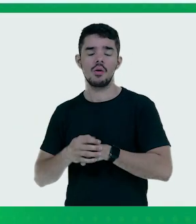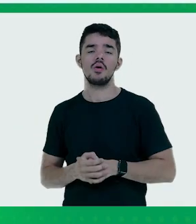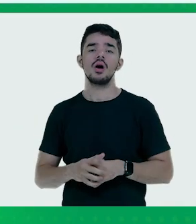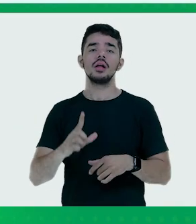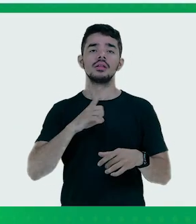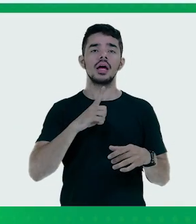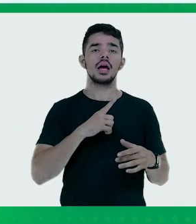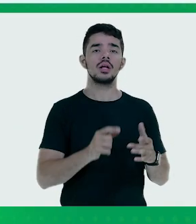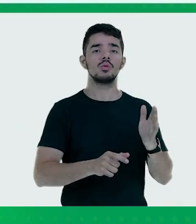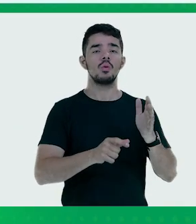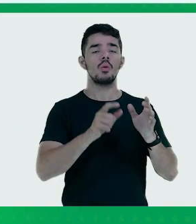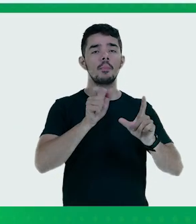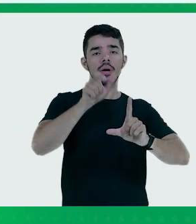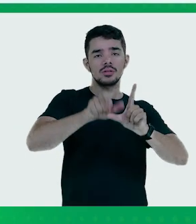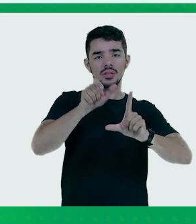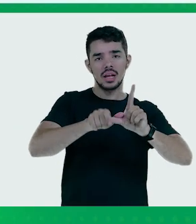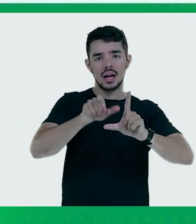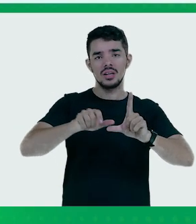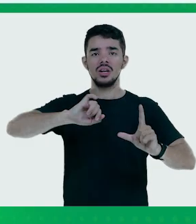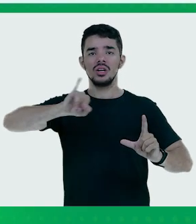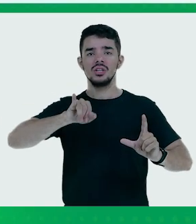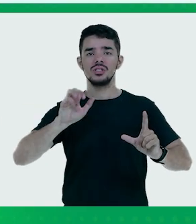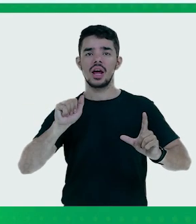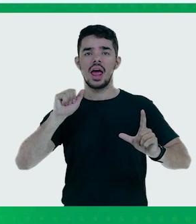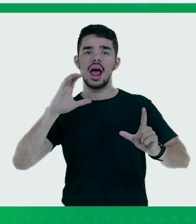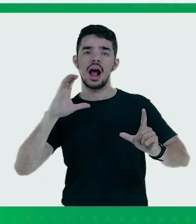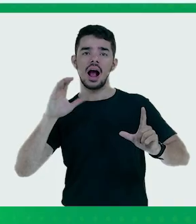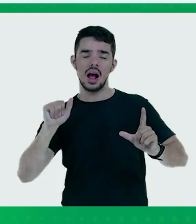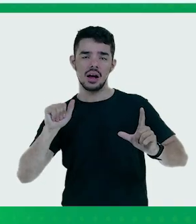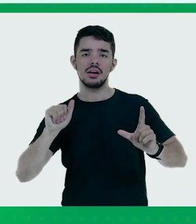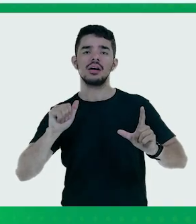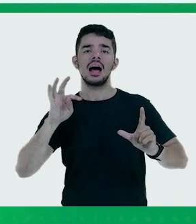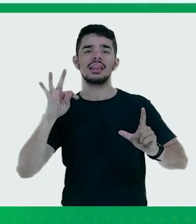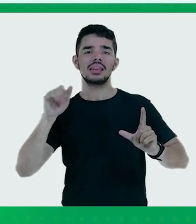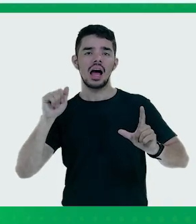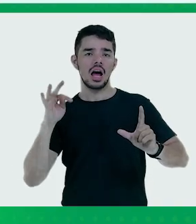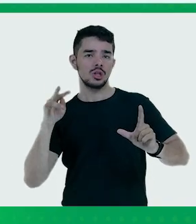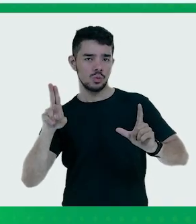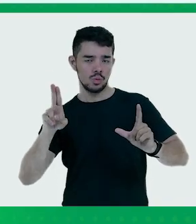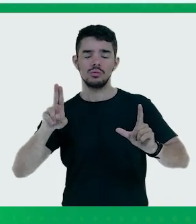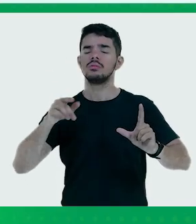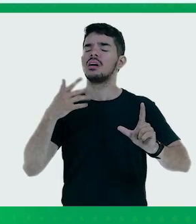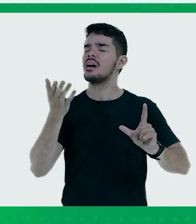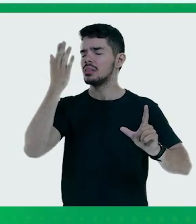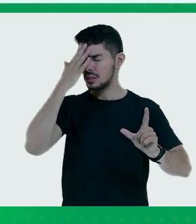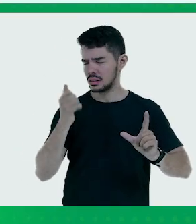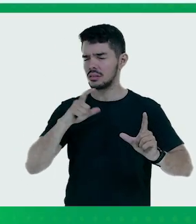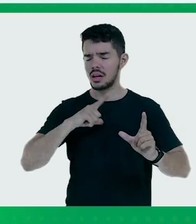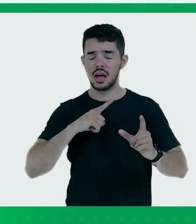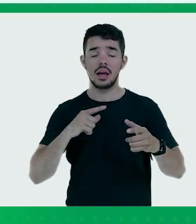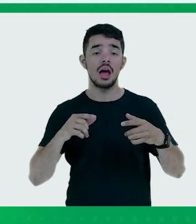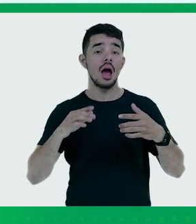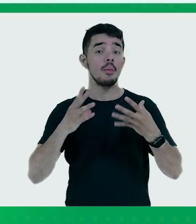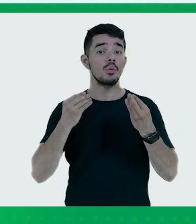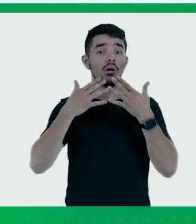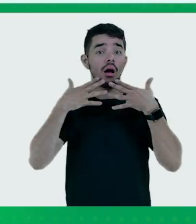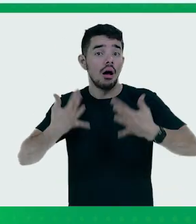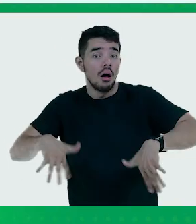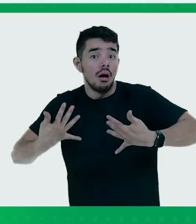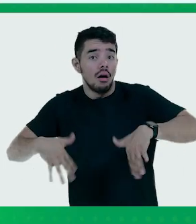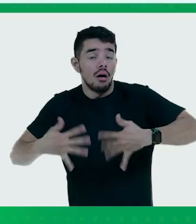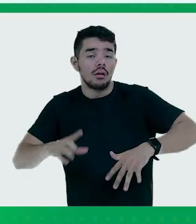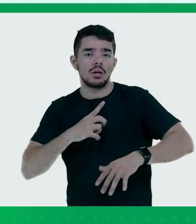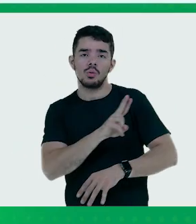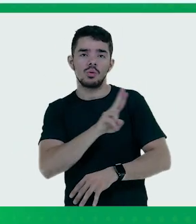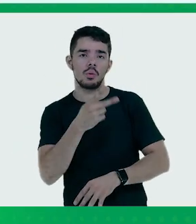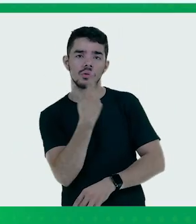criando o personagem Jeca Tatu como símbolo. Eu sei que existem algumas polêmicas, né, que envolvem o nome do